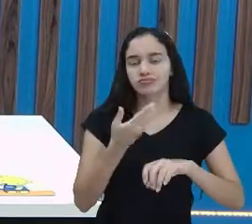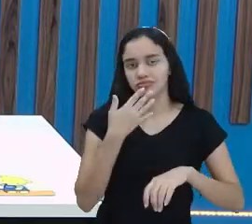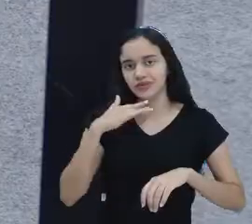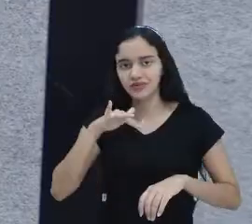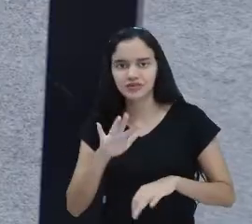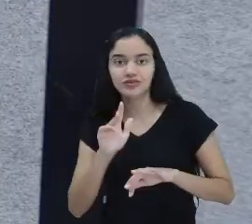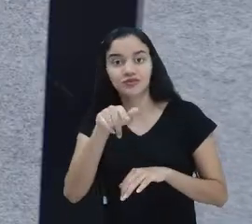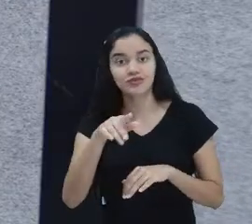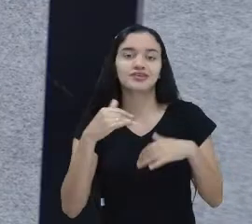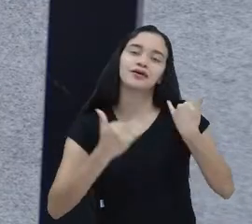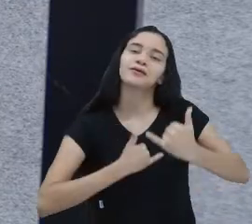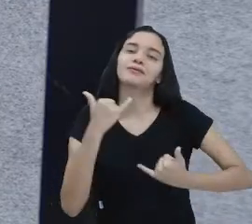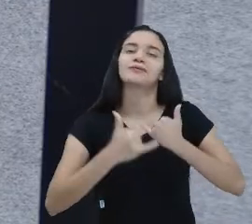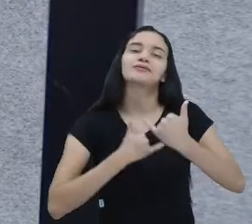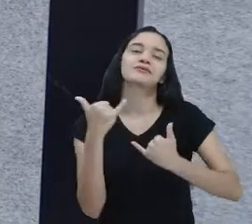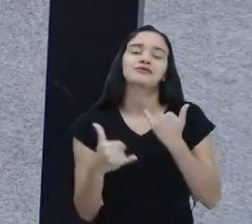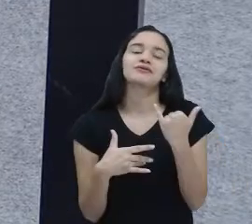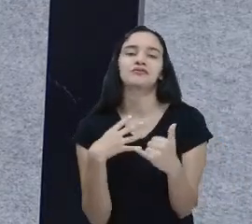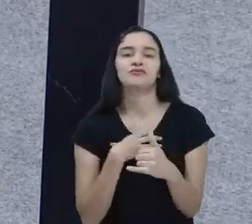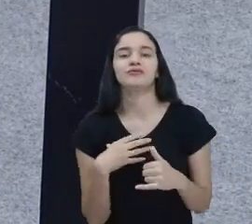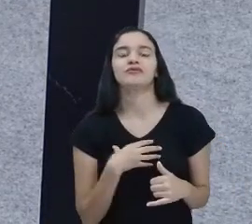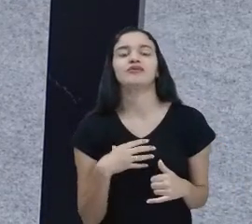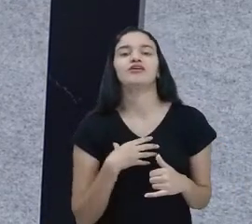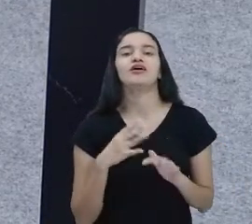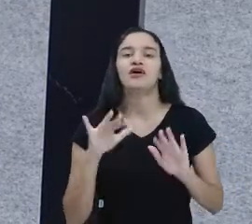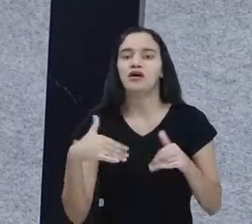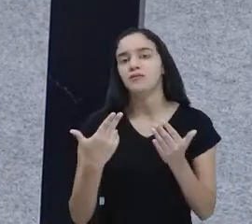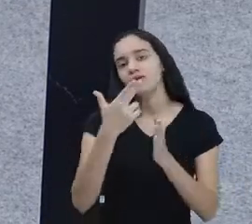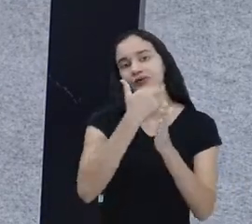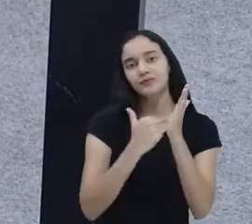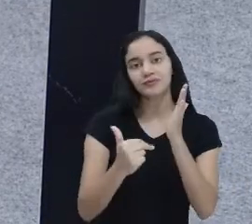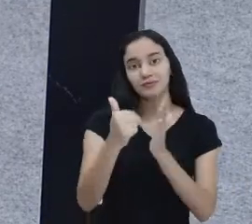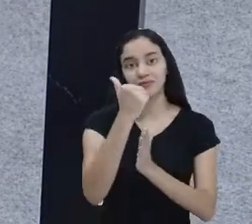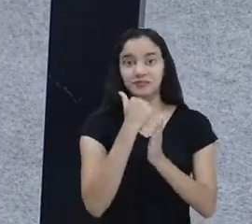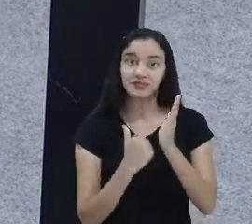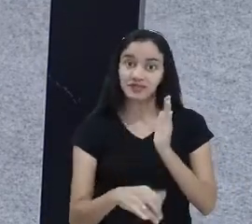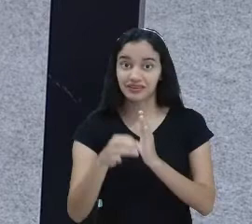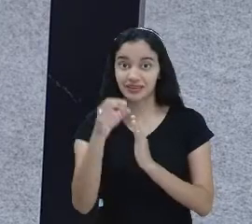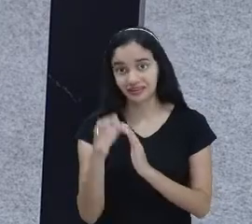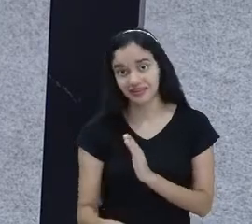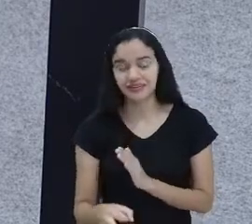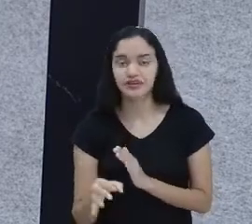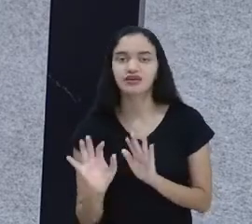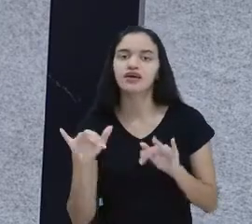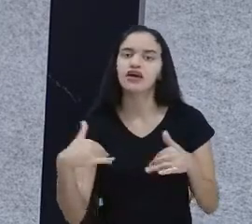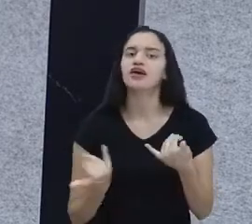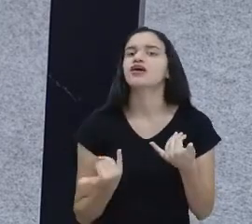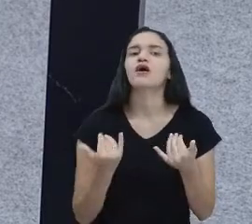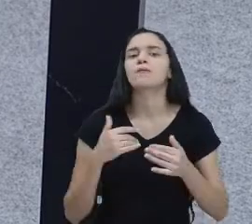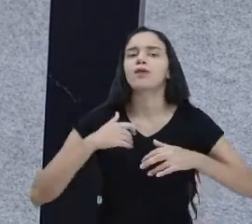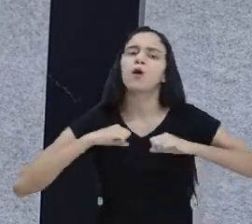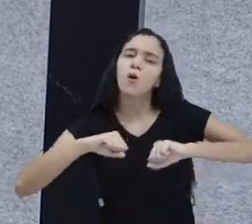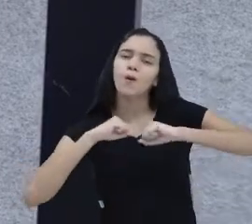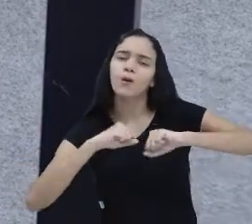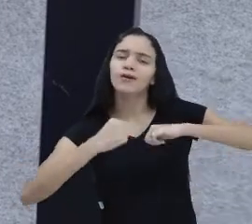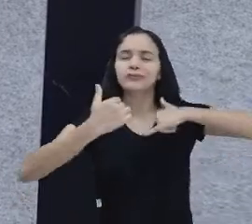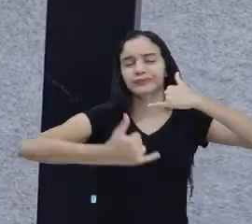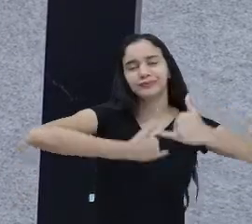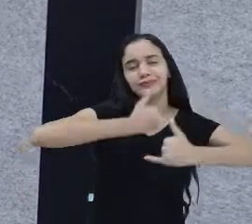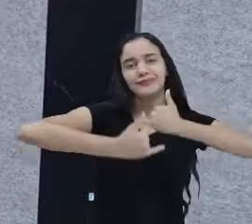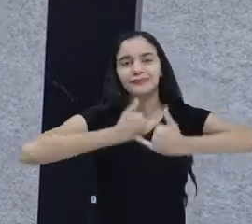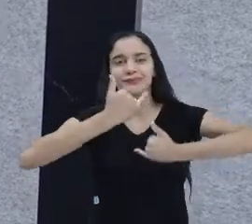outra forma. E aí você pode fazer um outro desenho que simboliza o recreio, tá certo? Correndo,